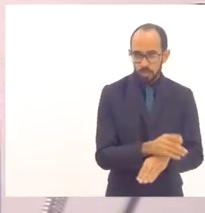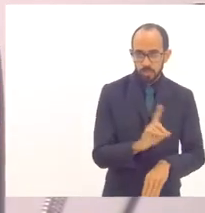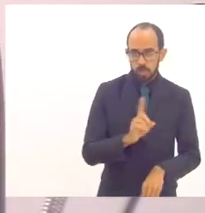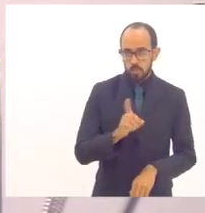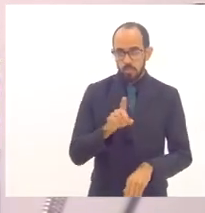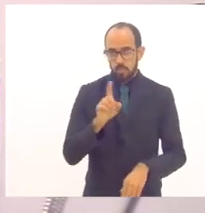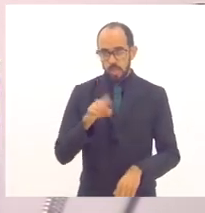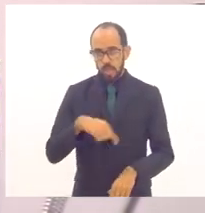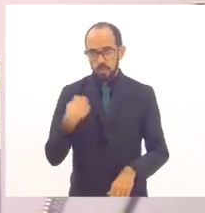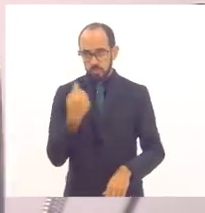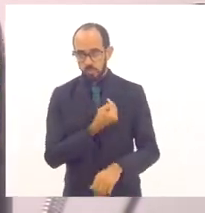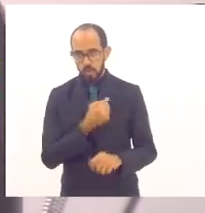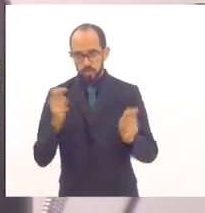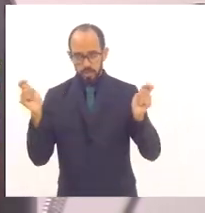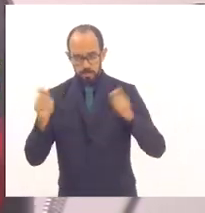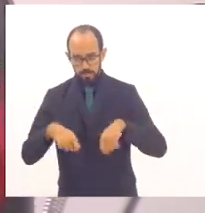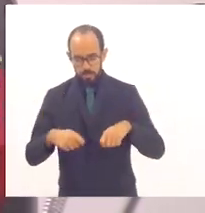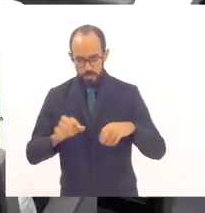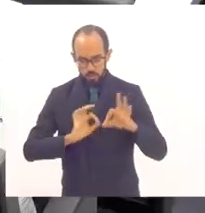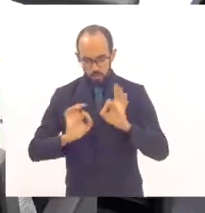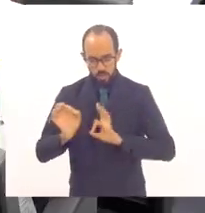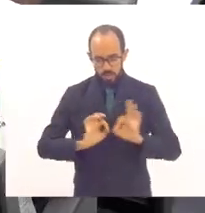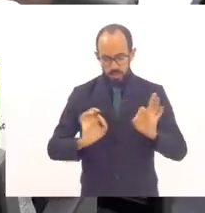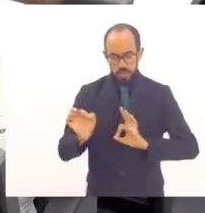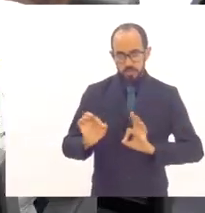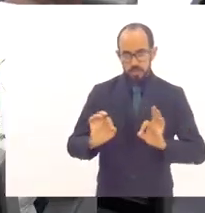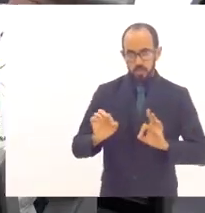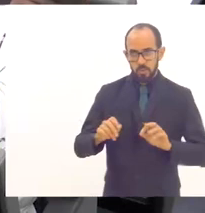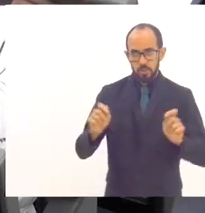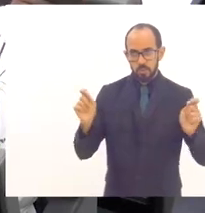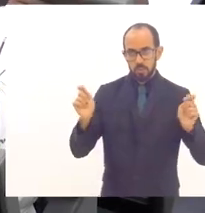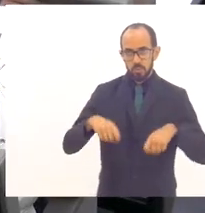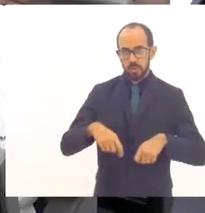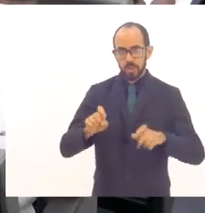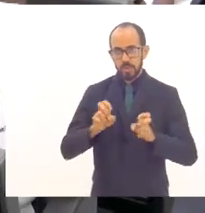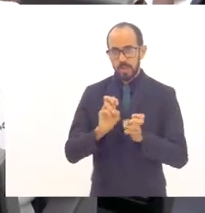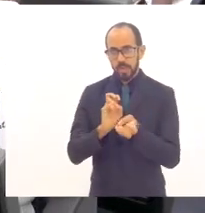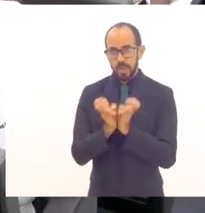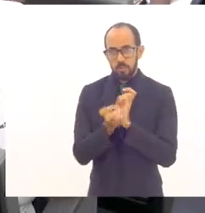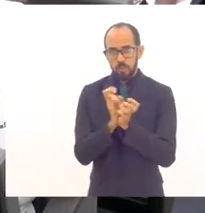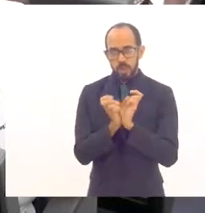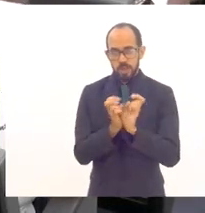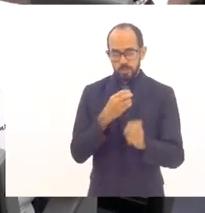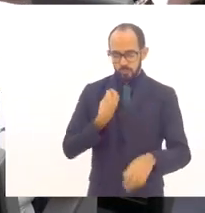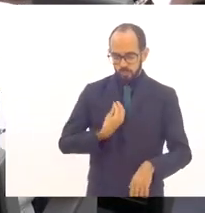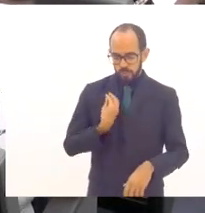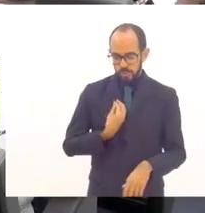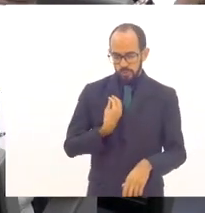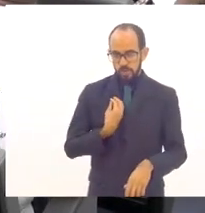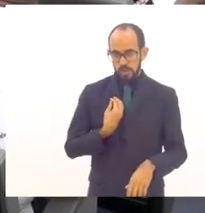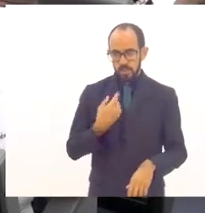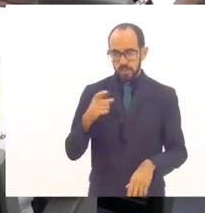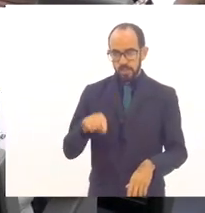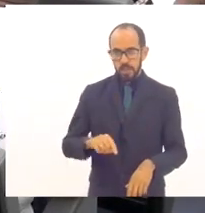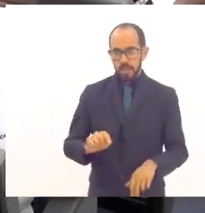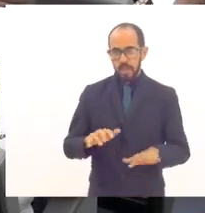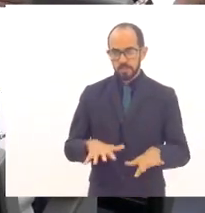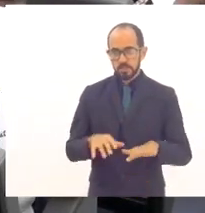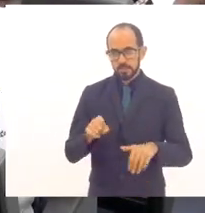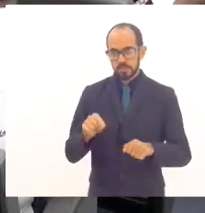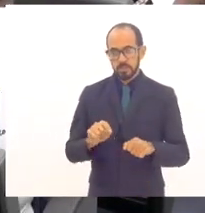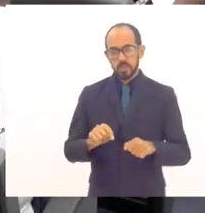contrário. Foi a nosso poder de organização e o poder da capoeira viva. Ela pulsa, ela é roda, ela é gira,